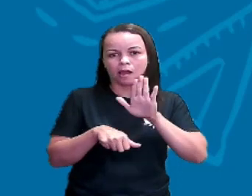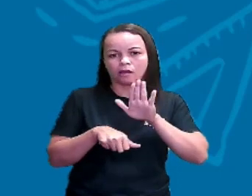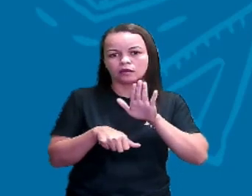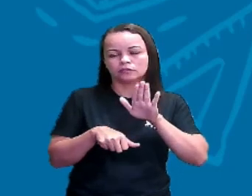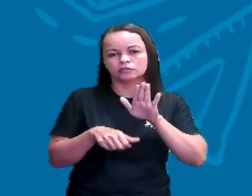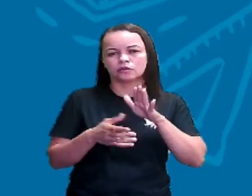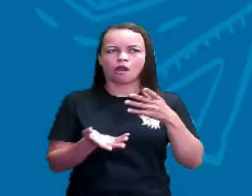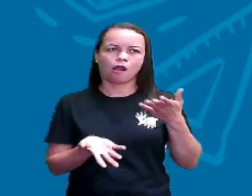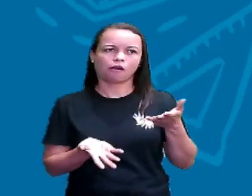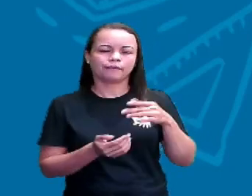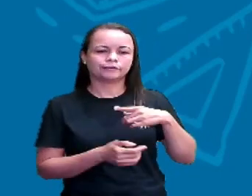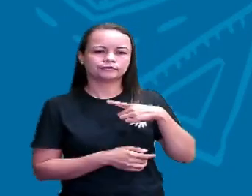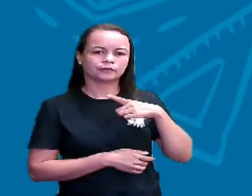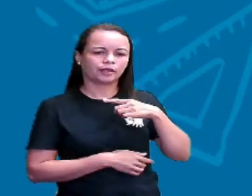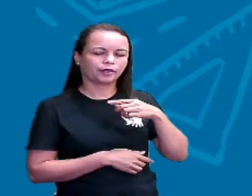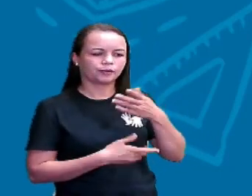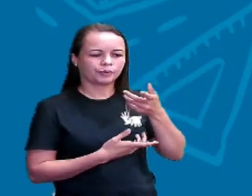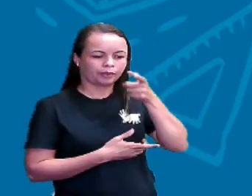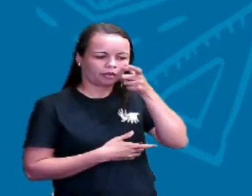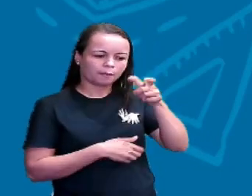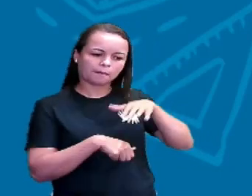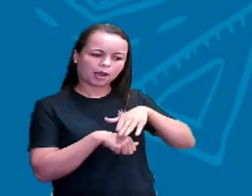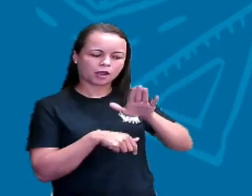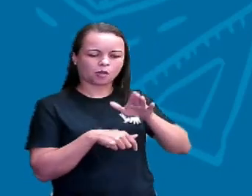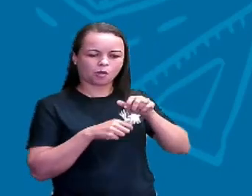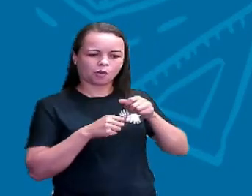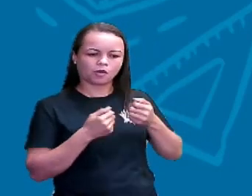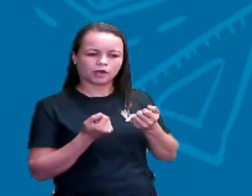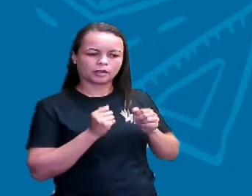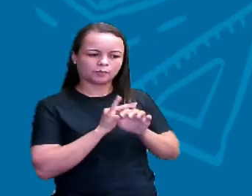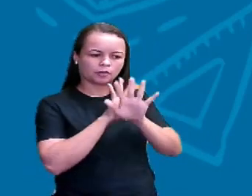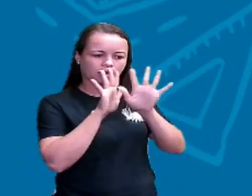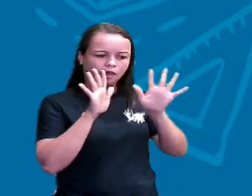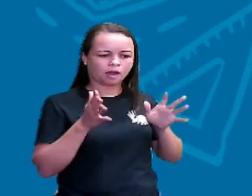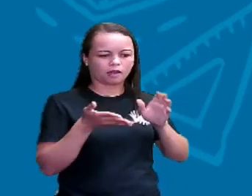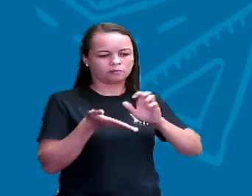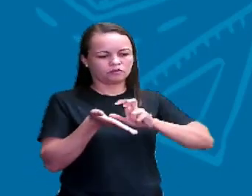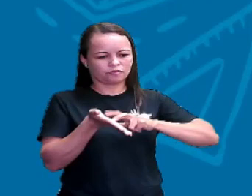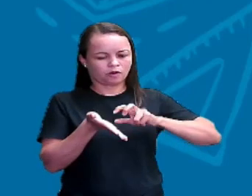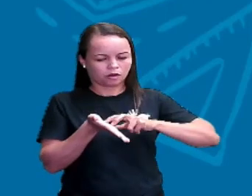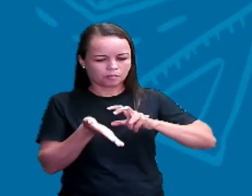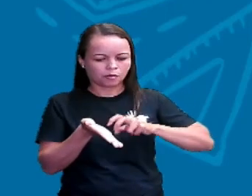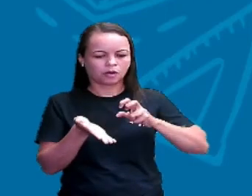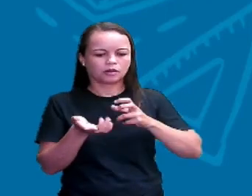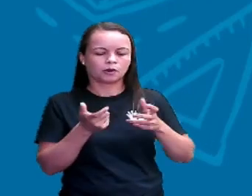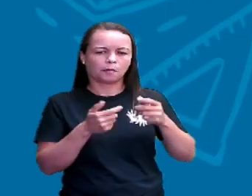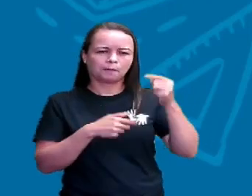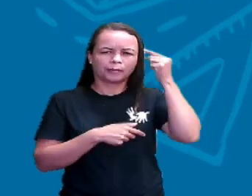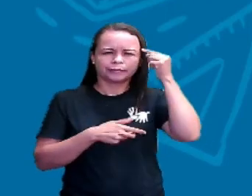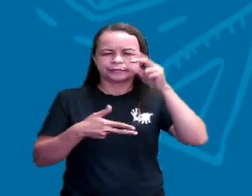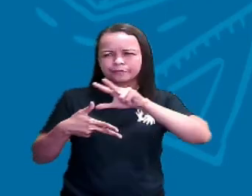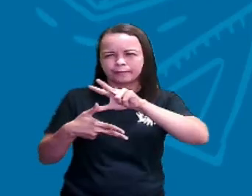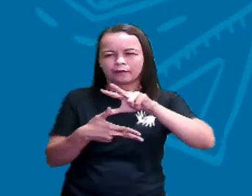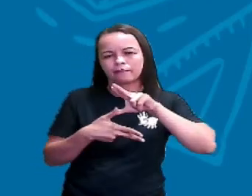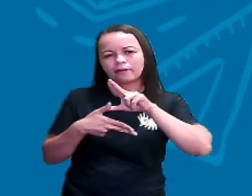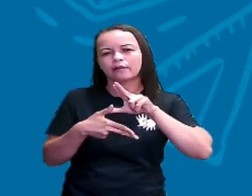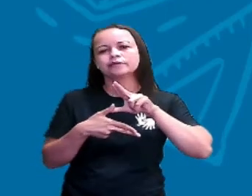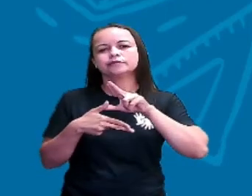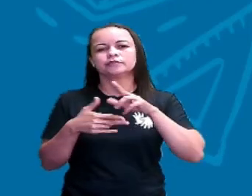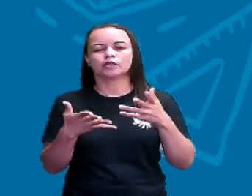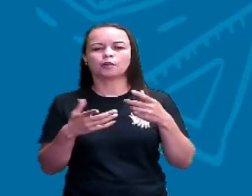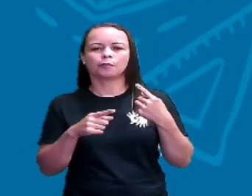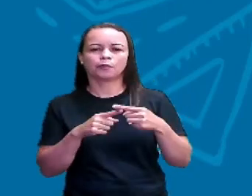tenho interesse maior em ampliar meu vocabulário pensando na América Latina, porque são os